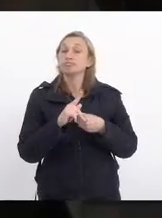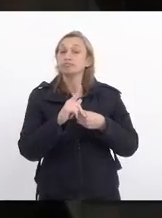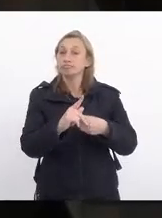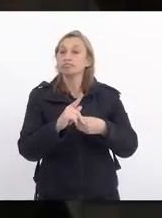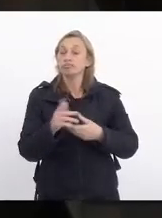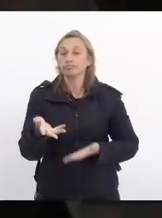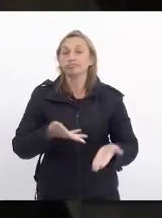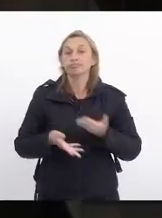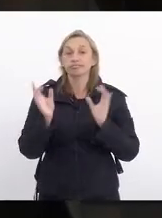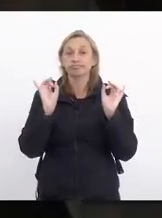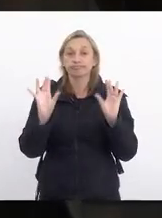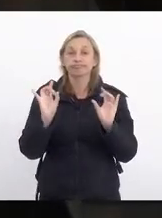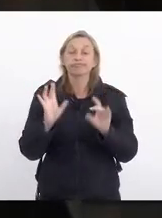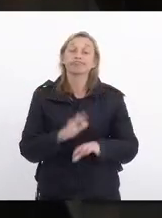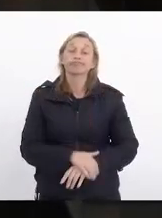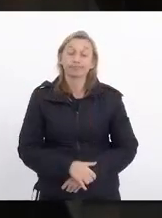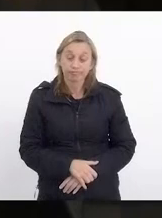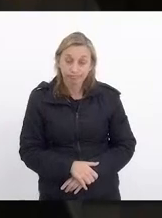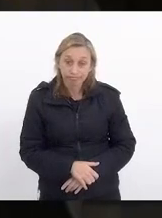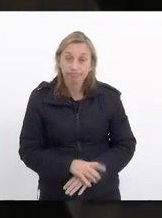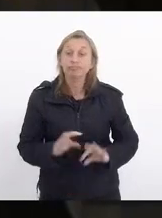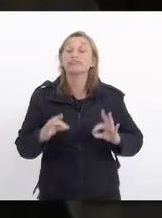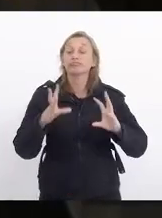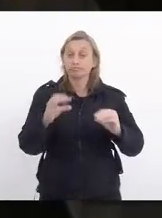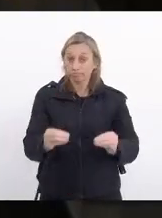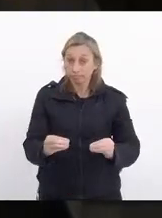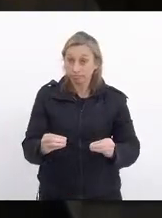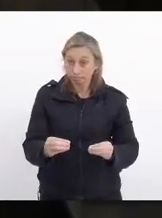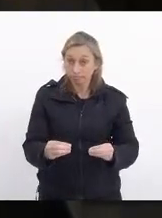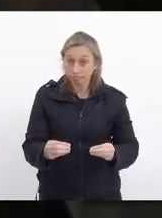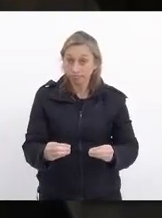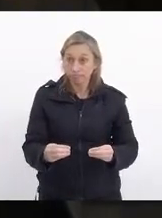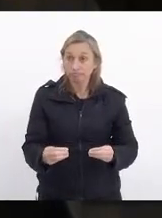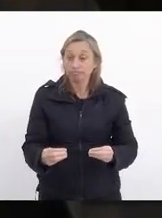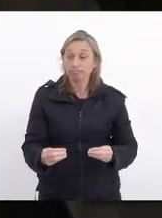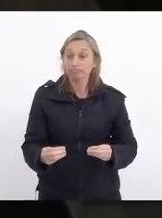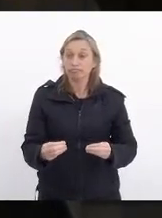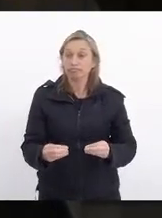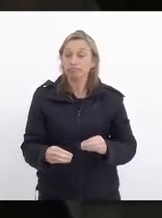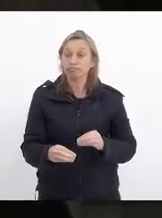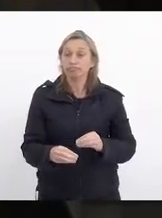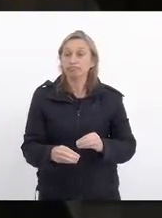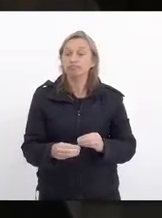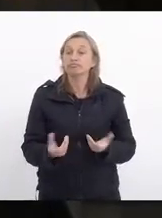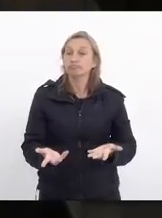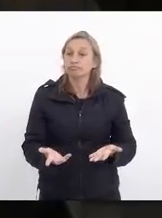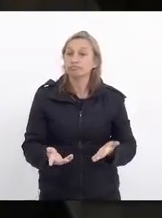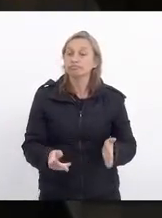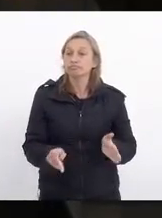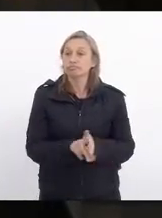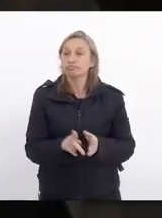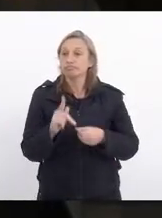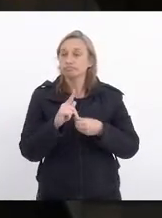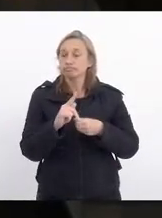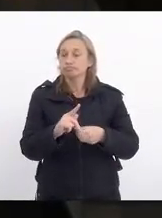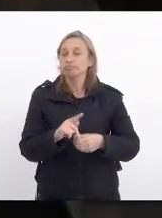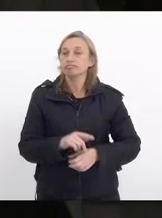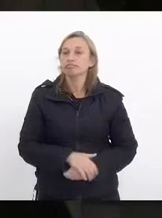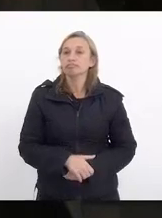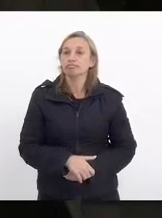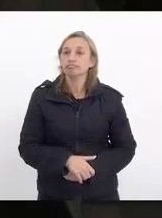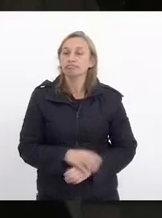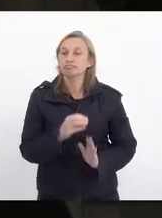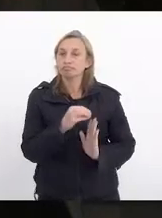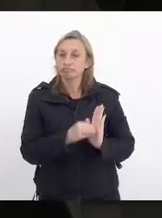Joyce participações especiais e tudo que deu que dessa exploração deriva e os ofícios